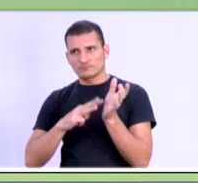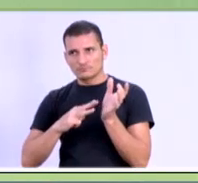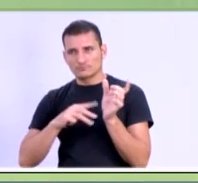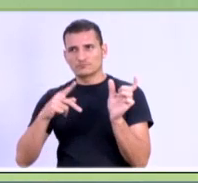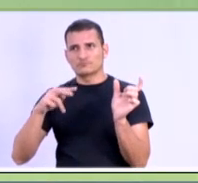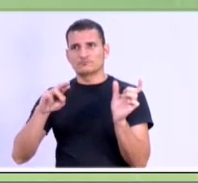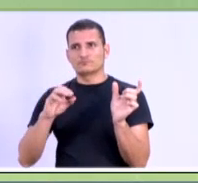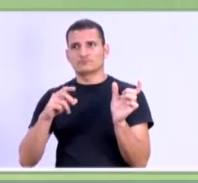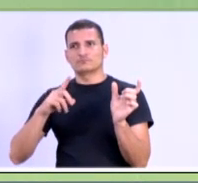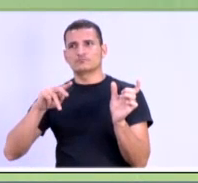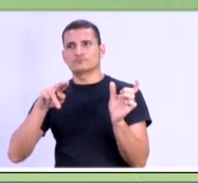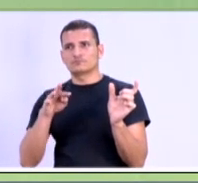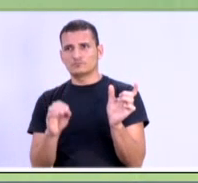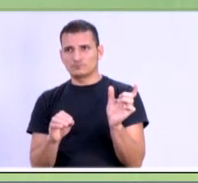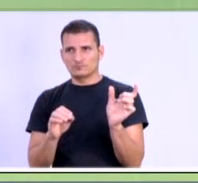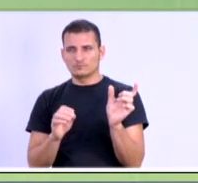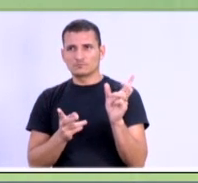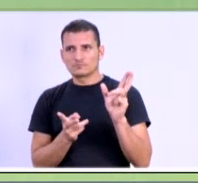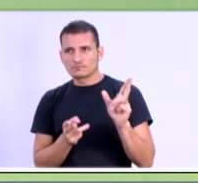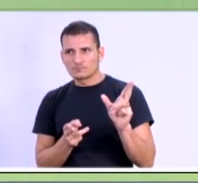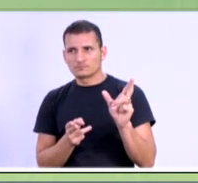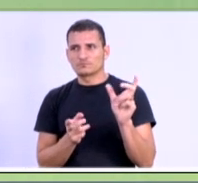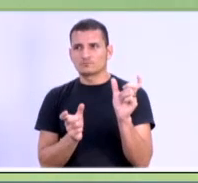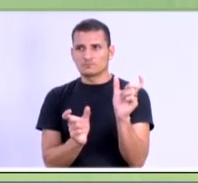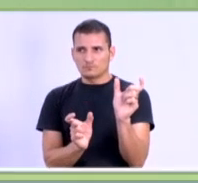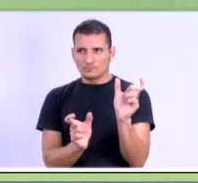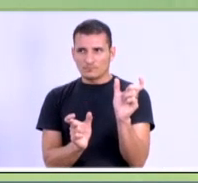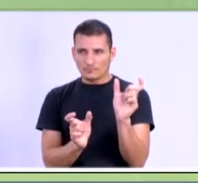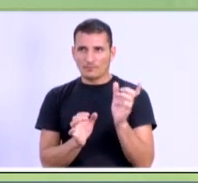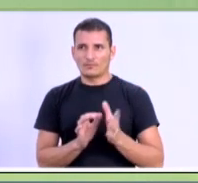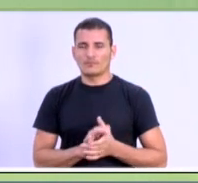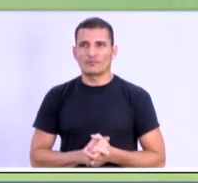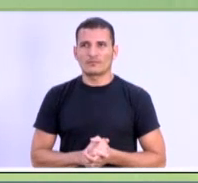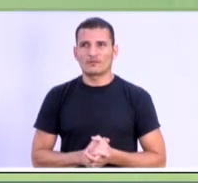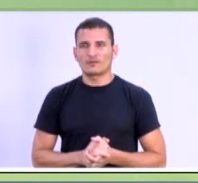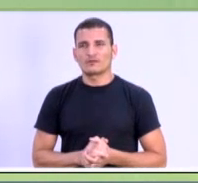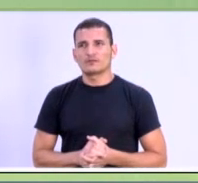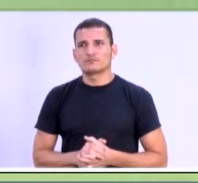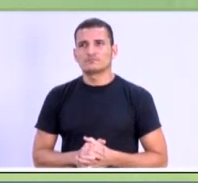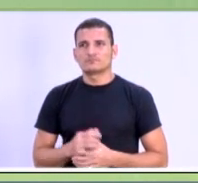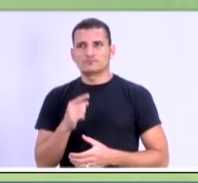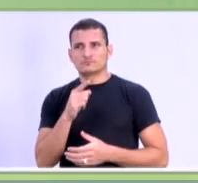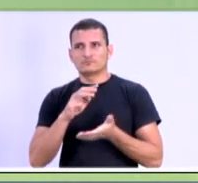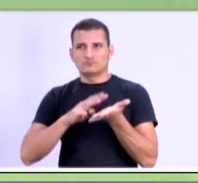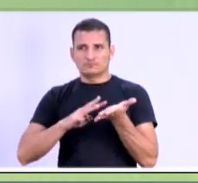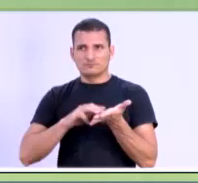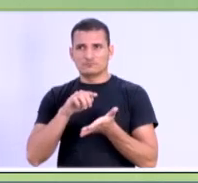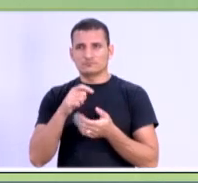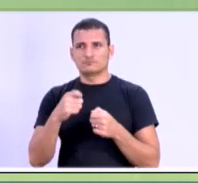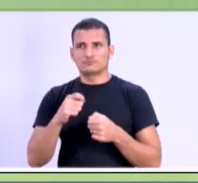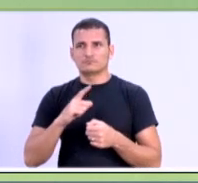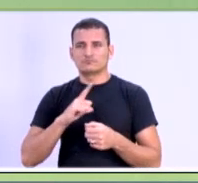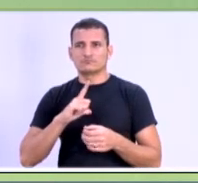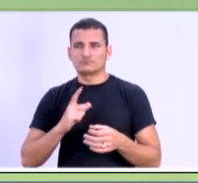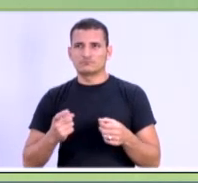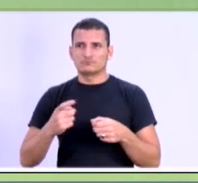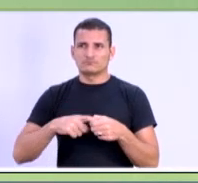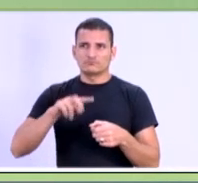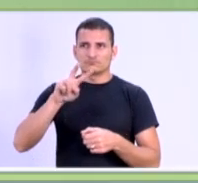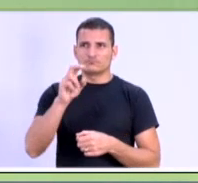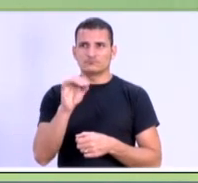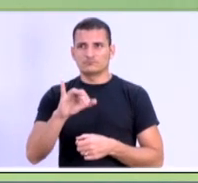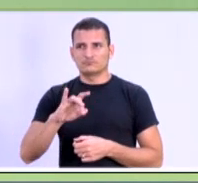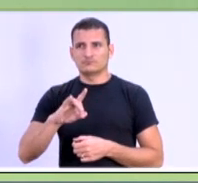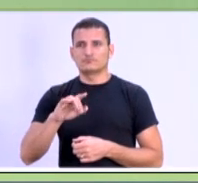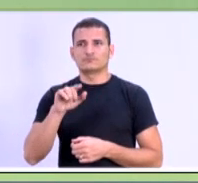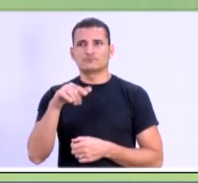característica bem interessante, por isso que ele é especial, esse método, apesar de eu ter falado que os métodos têm que ter tipo de retorno, mesmo que seja void, os construtores